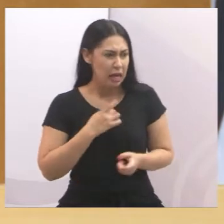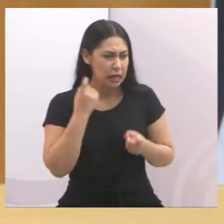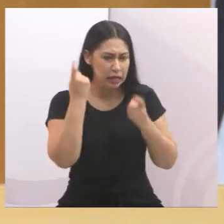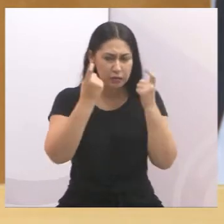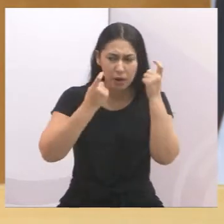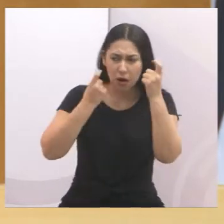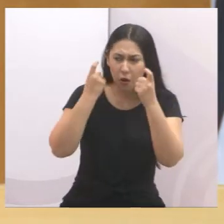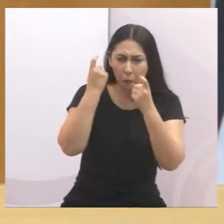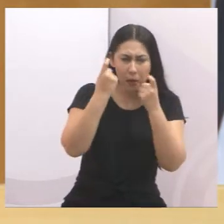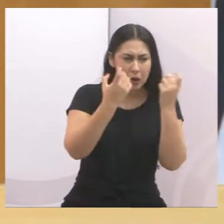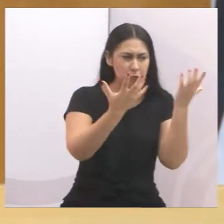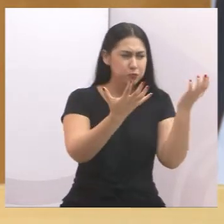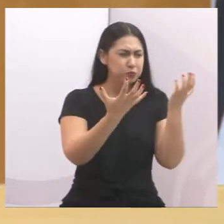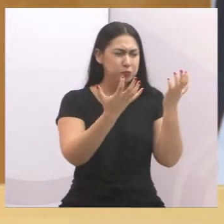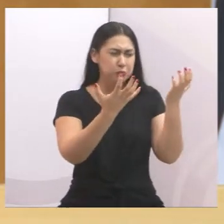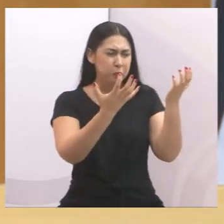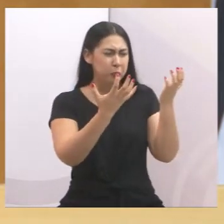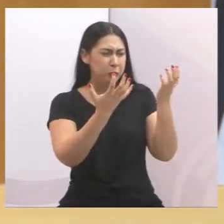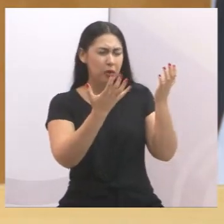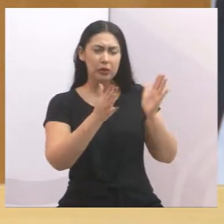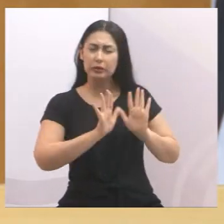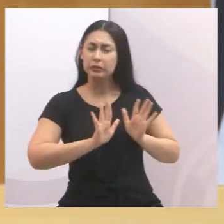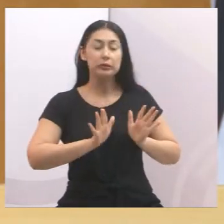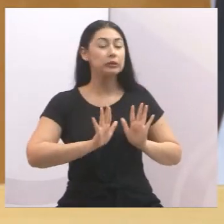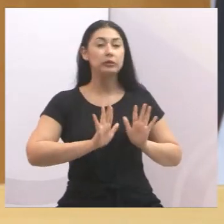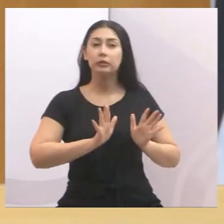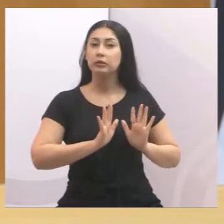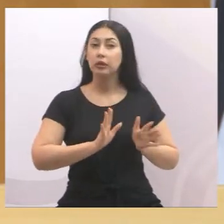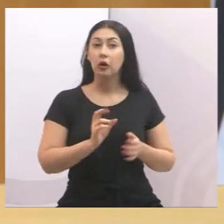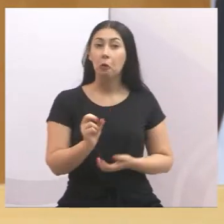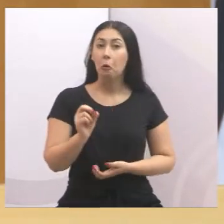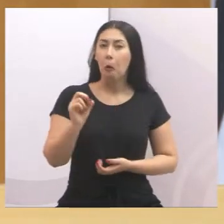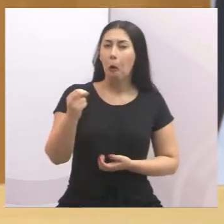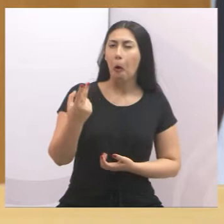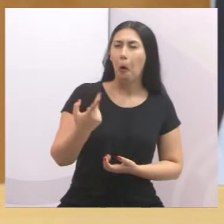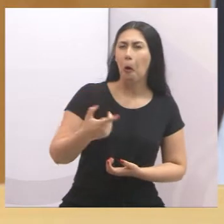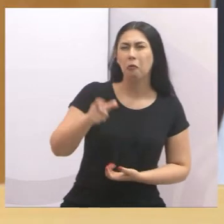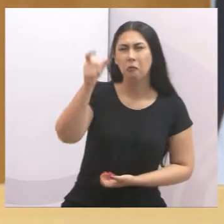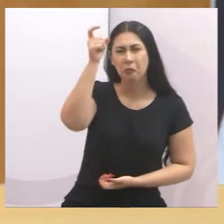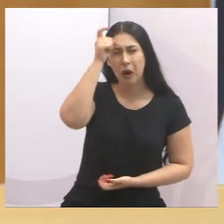noturno, nem será ele que voe de dia, nem